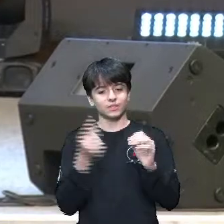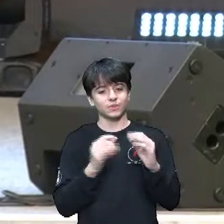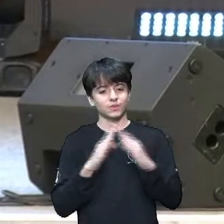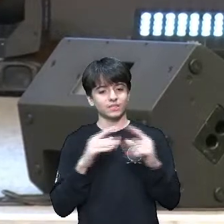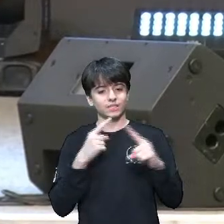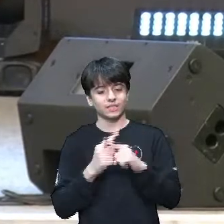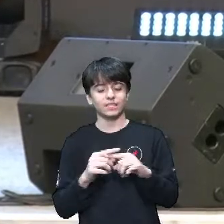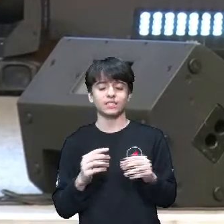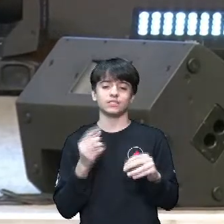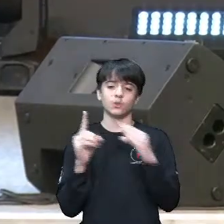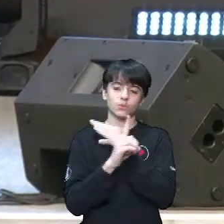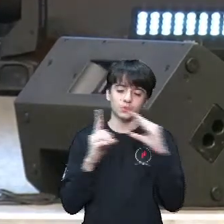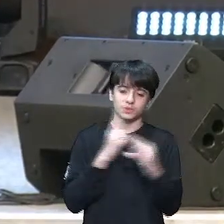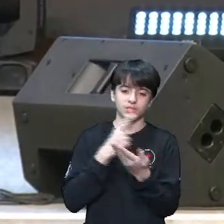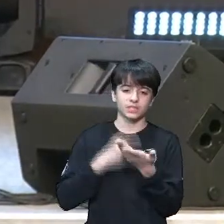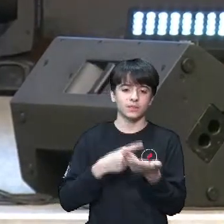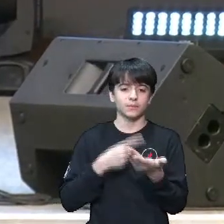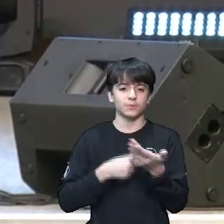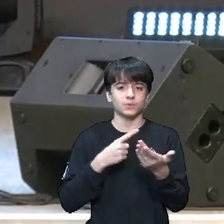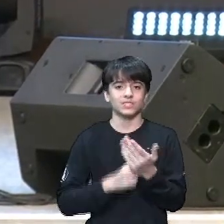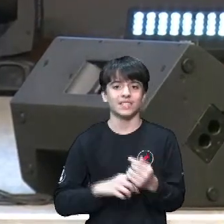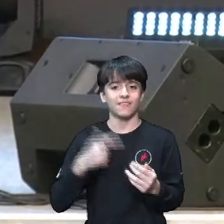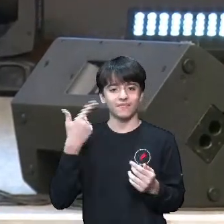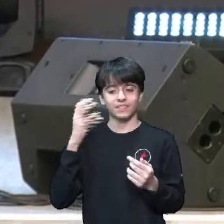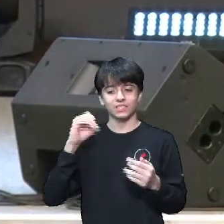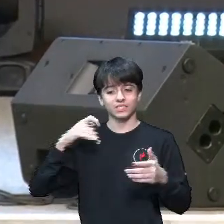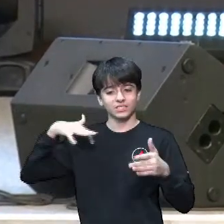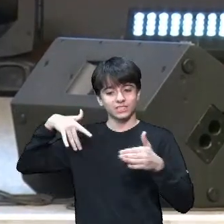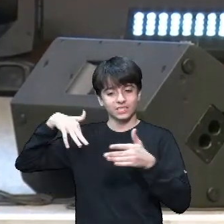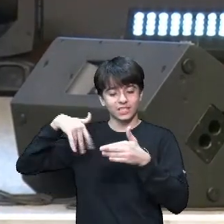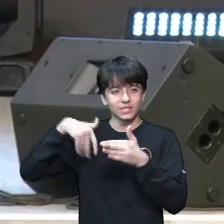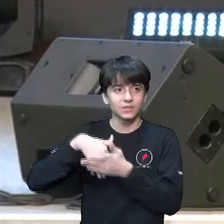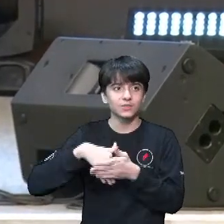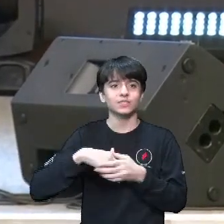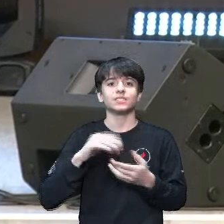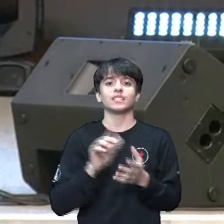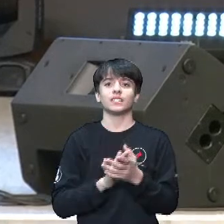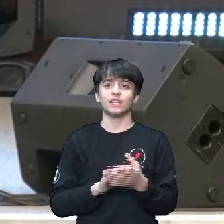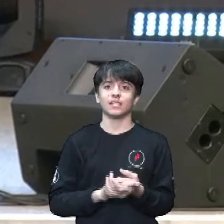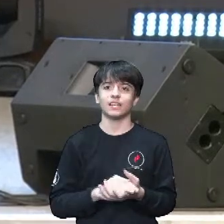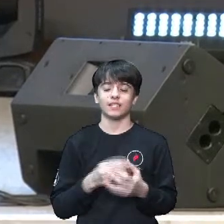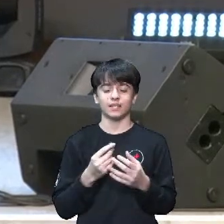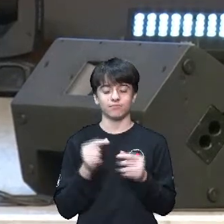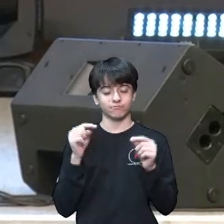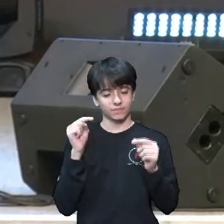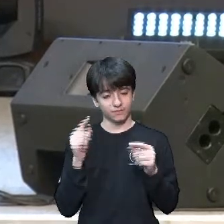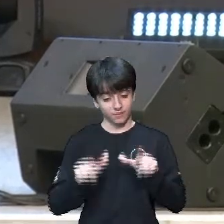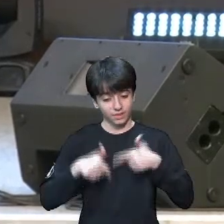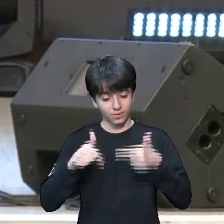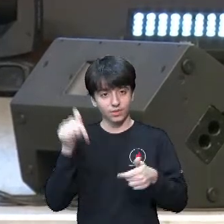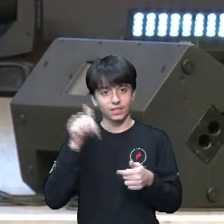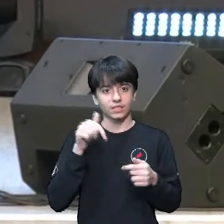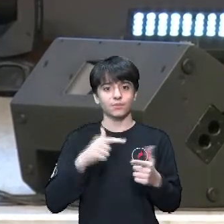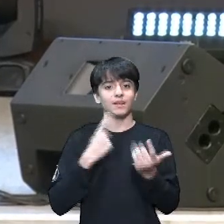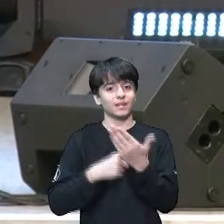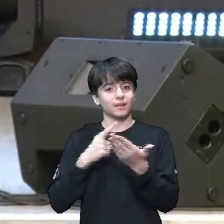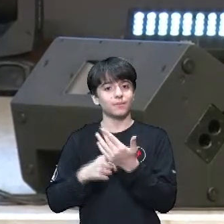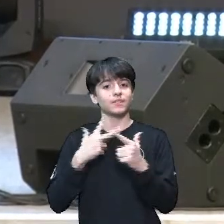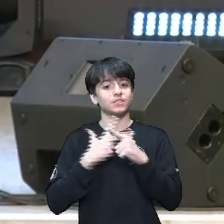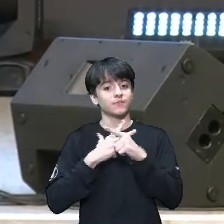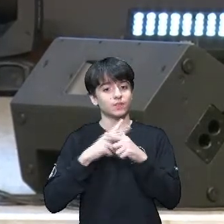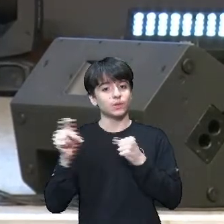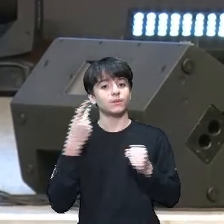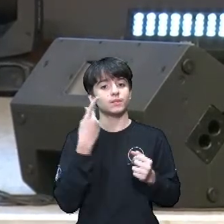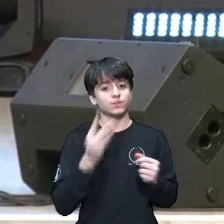de campanha, onde há mais de 20 anos é realizada aqui uma campanha de vitória para a sua vida.